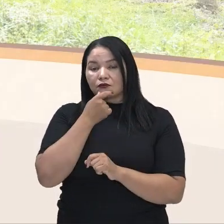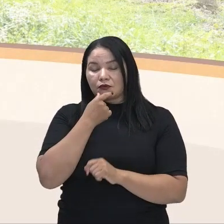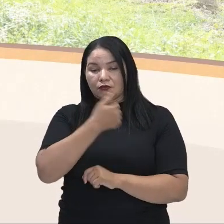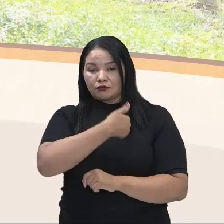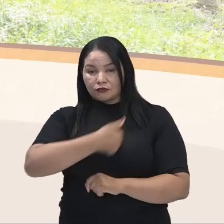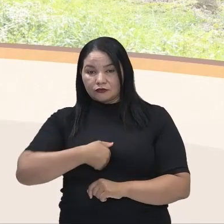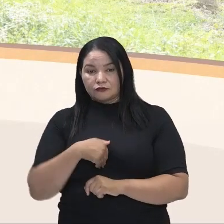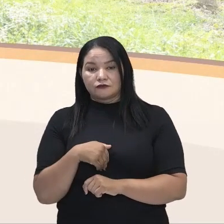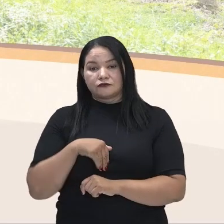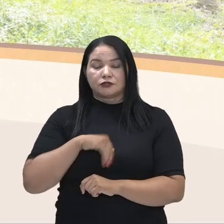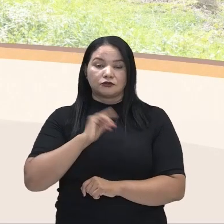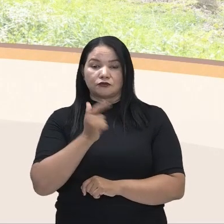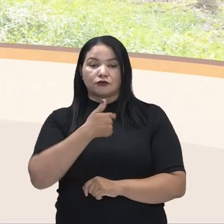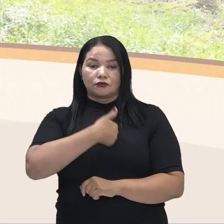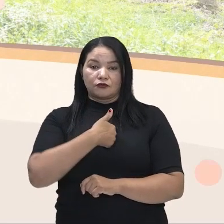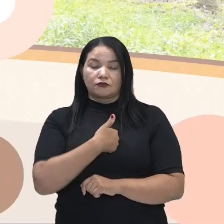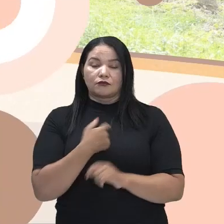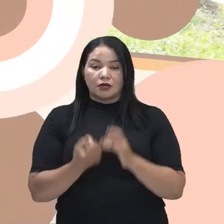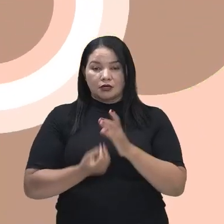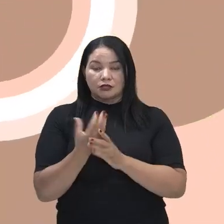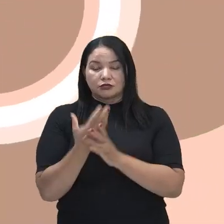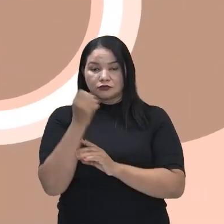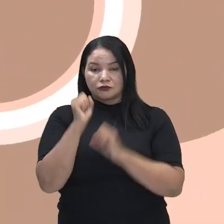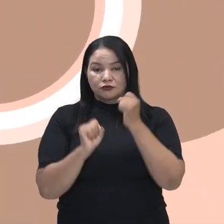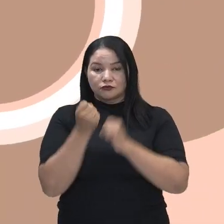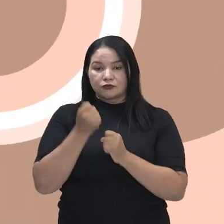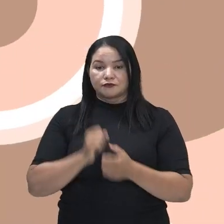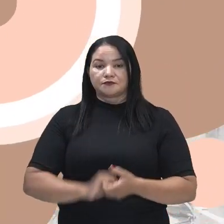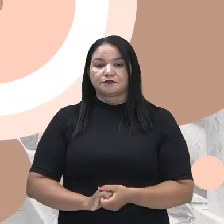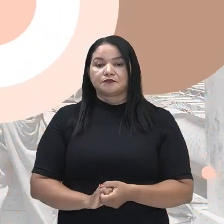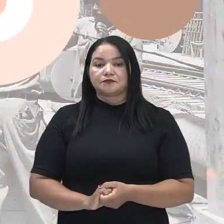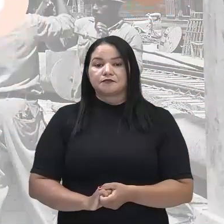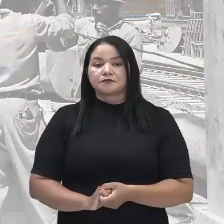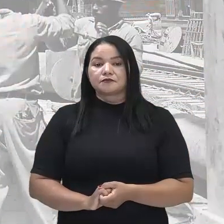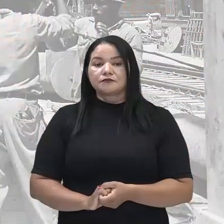para a implementação da indústria. Vamos lá.